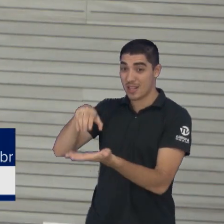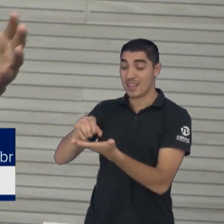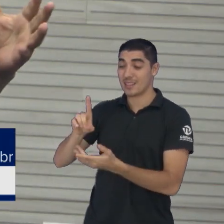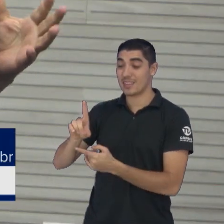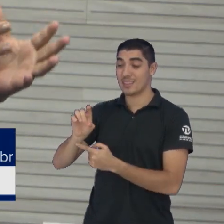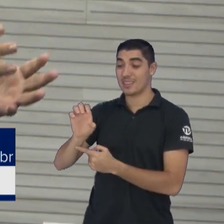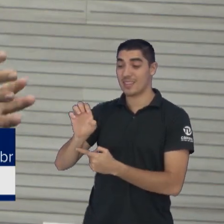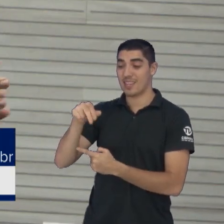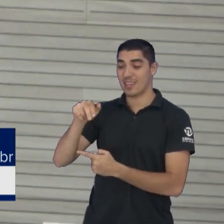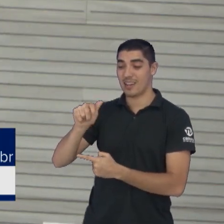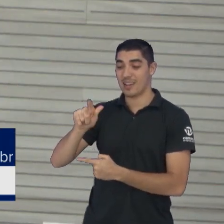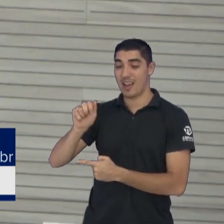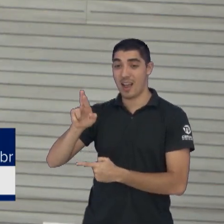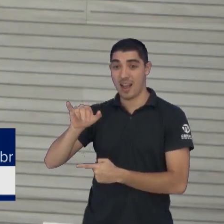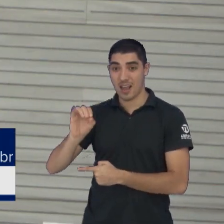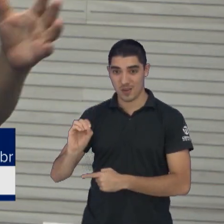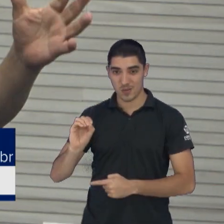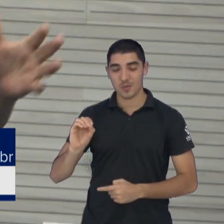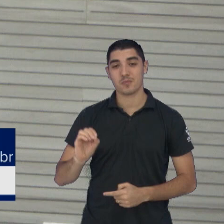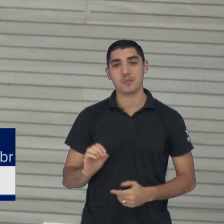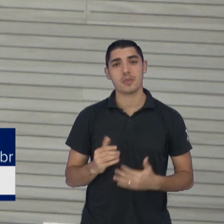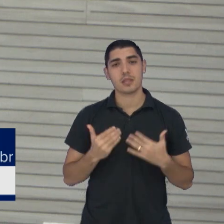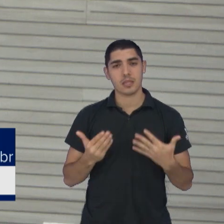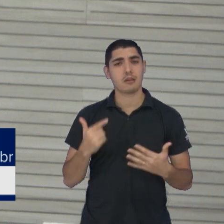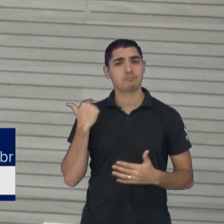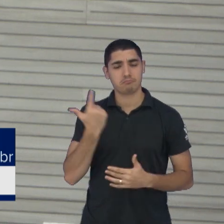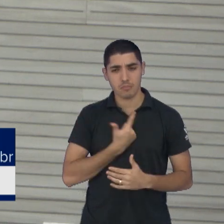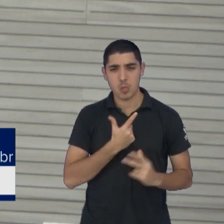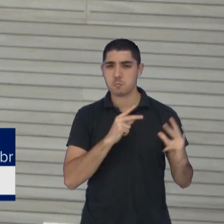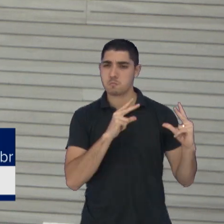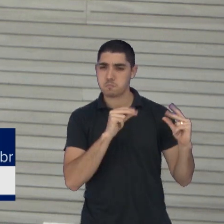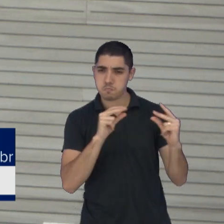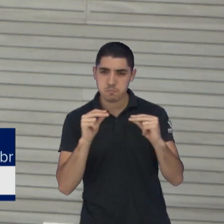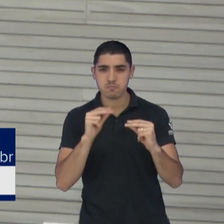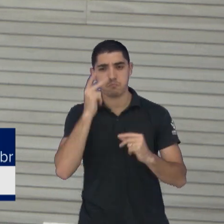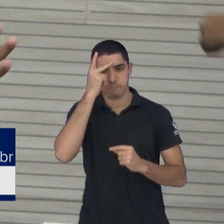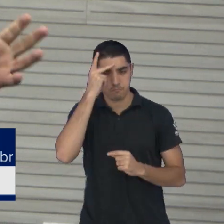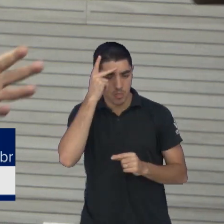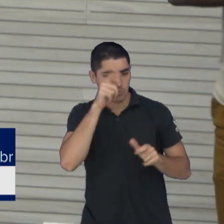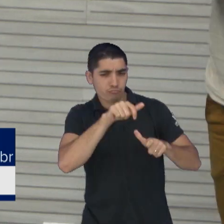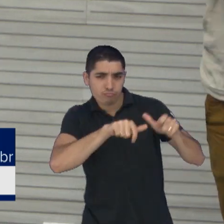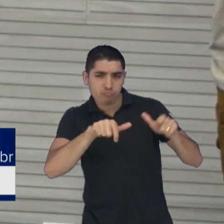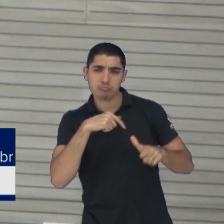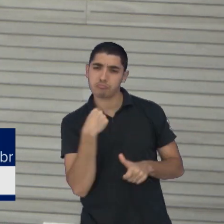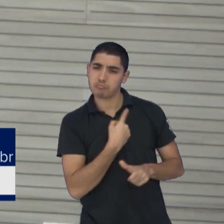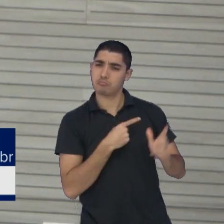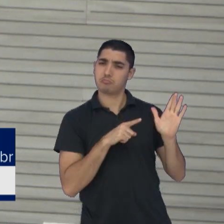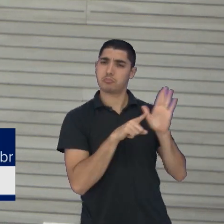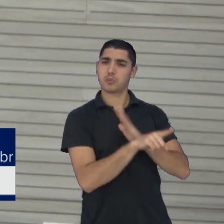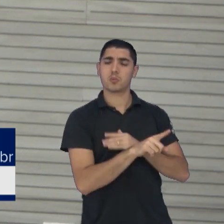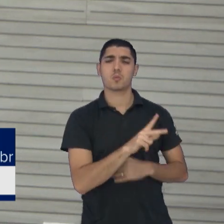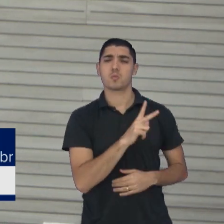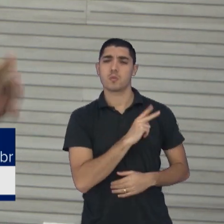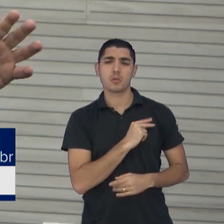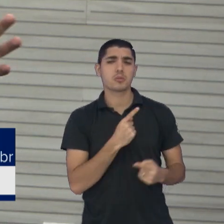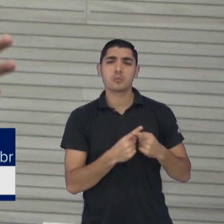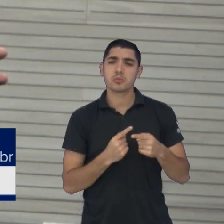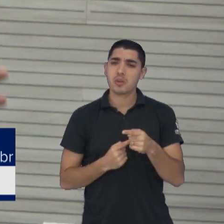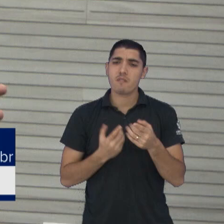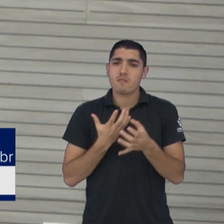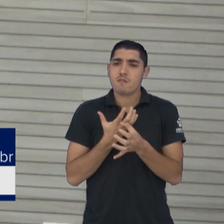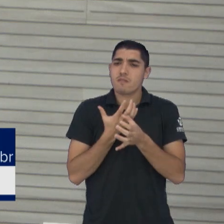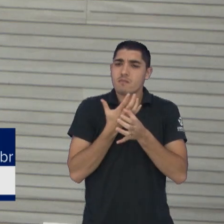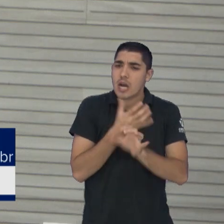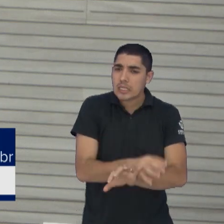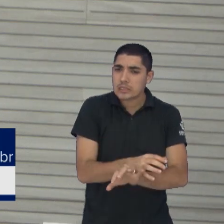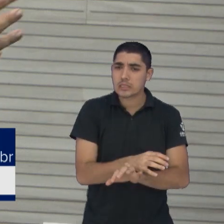Voluntário. Aí a gente conversamos lá, então, né, com o pessoal que estava lá e questionamos o motivo de estar vazio, uma vez